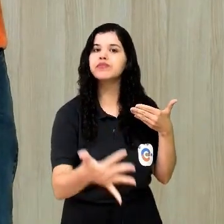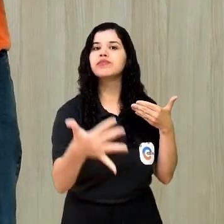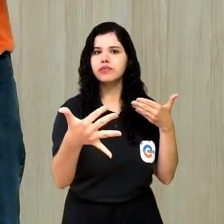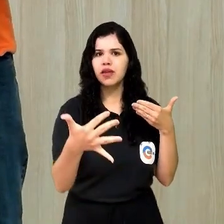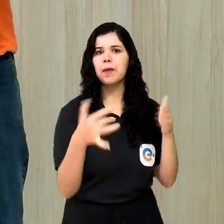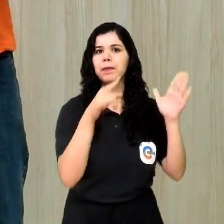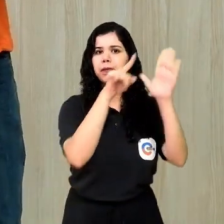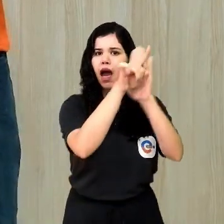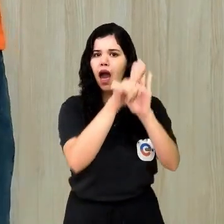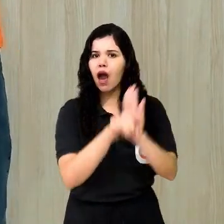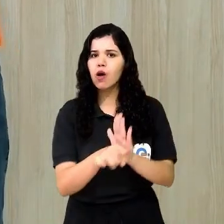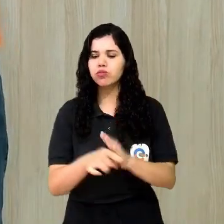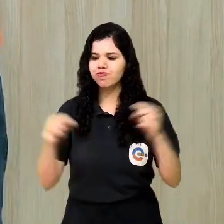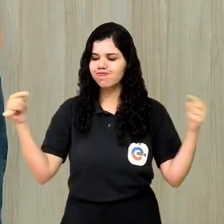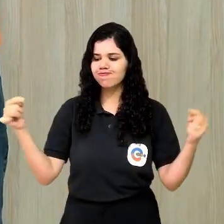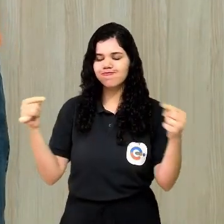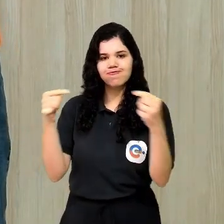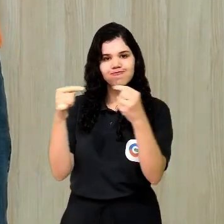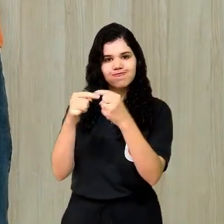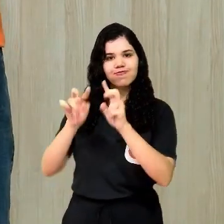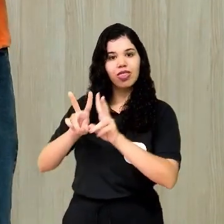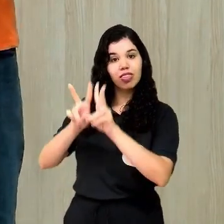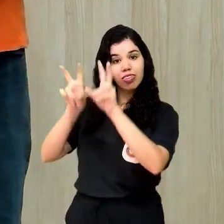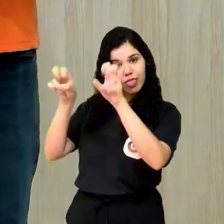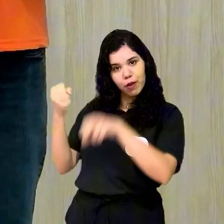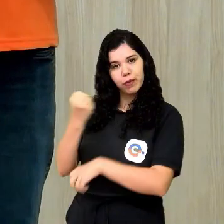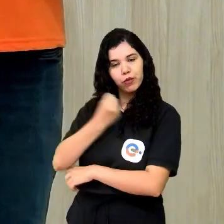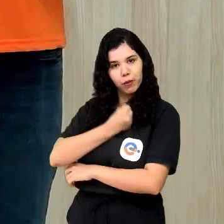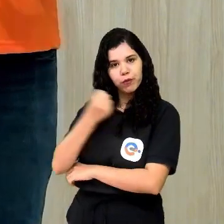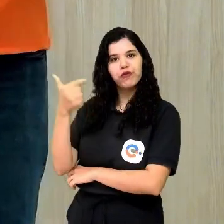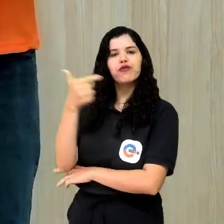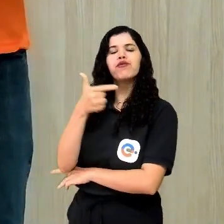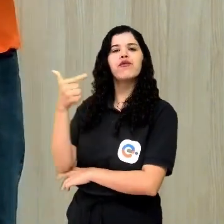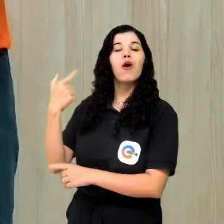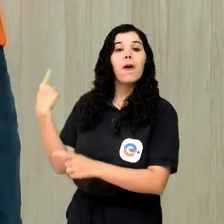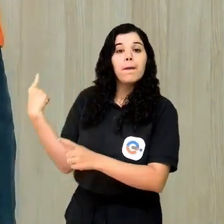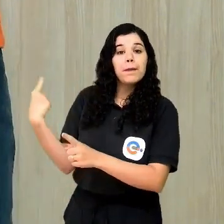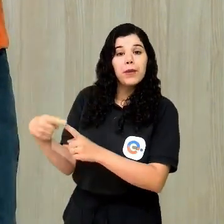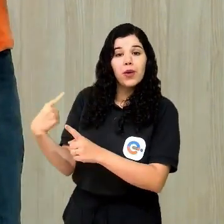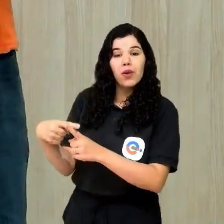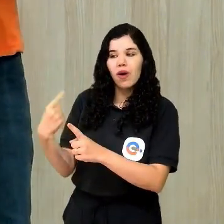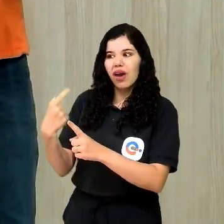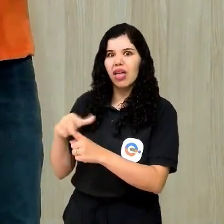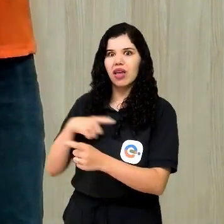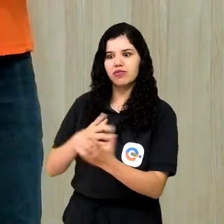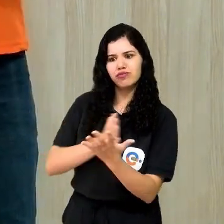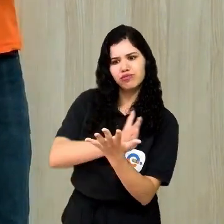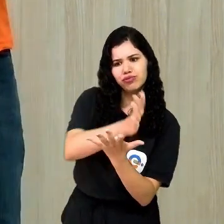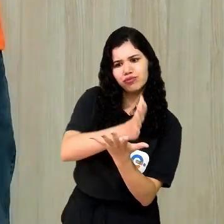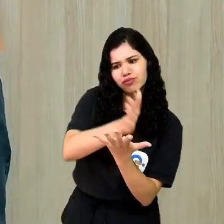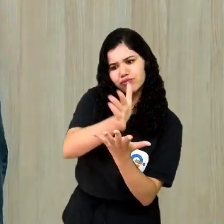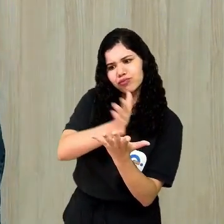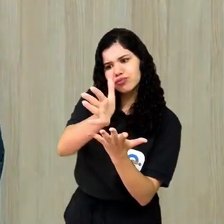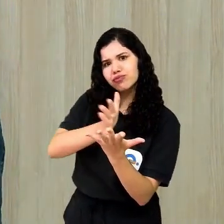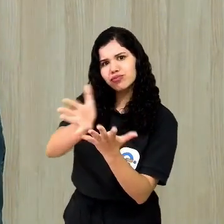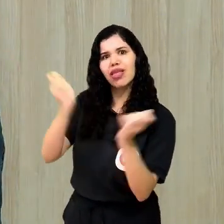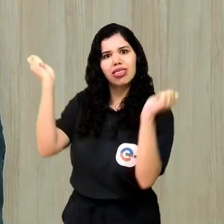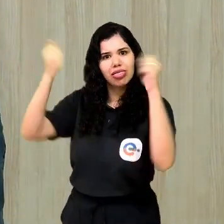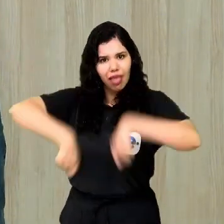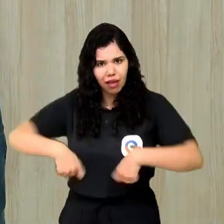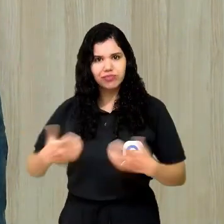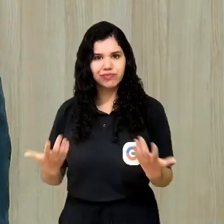muitas questões envolvendo esse descritor, porque ele tem uma variedade grande de